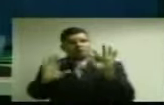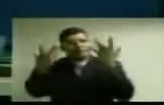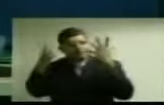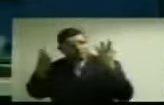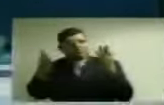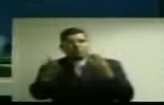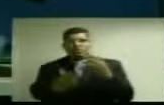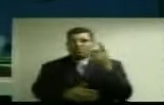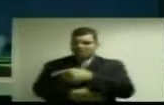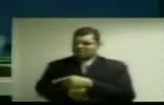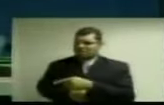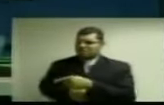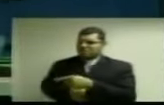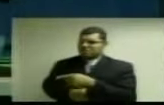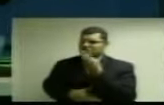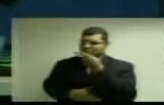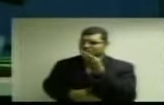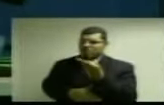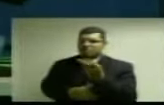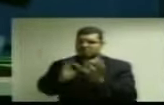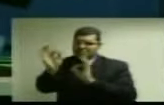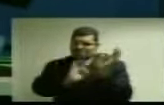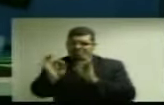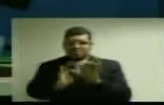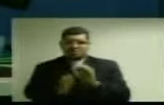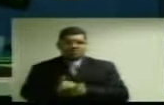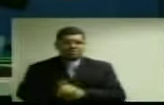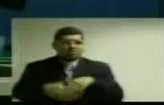palma. É isso mesmo que o senhor está me propondo?